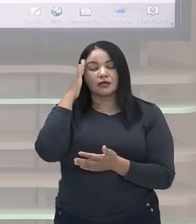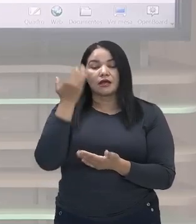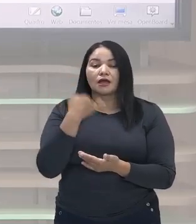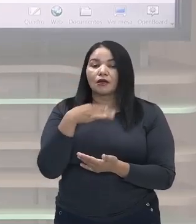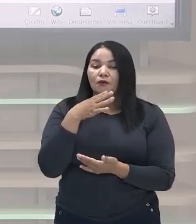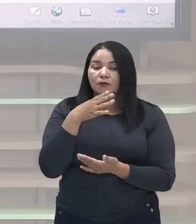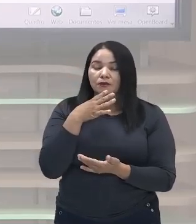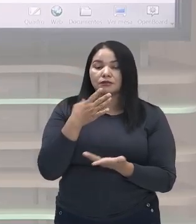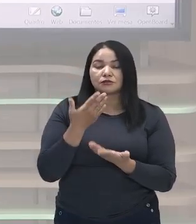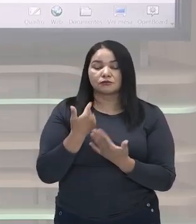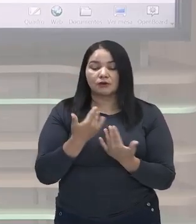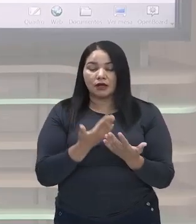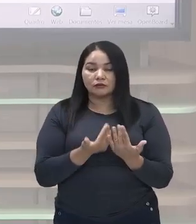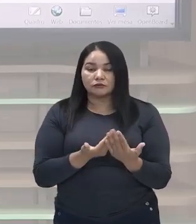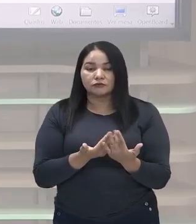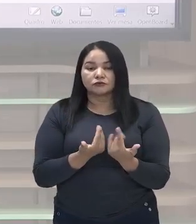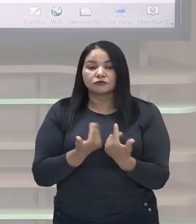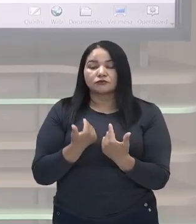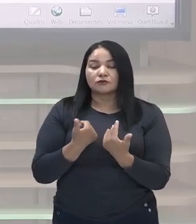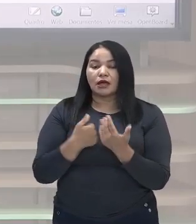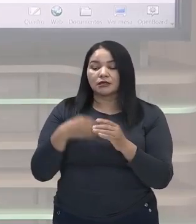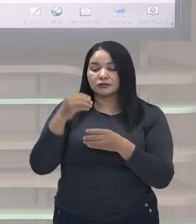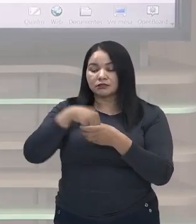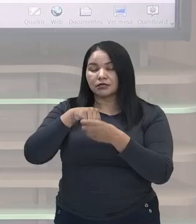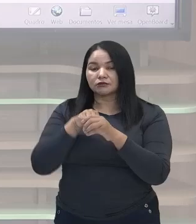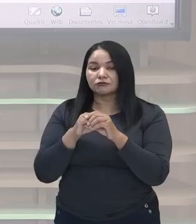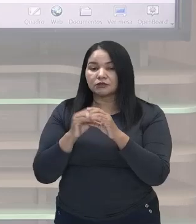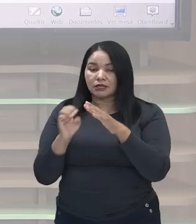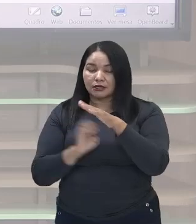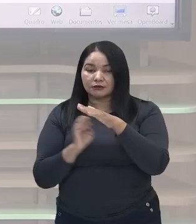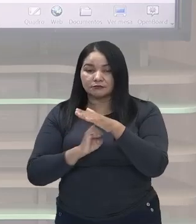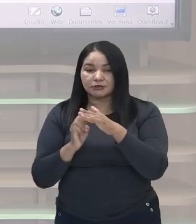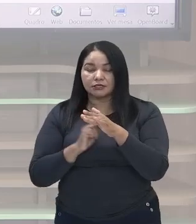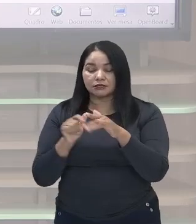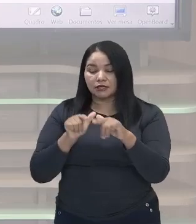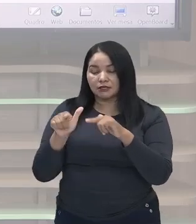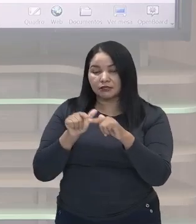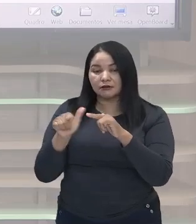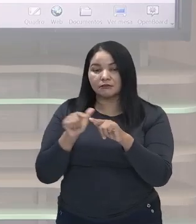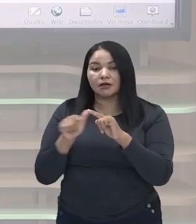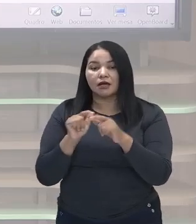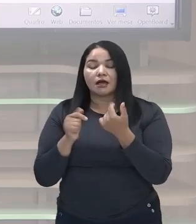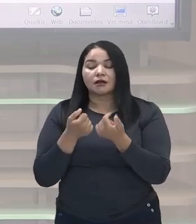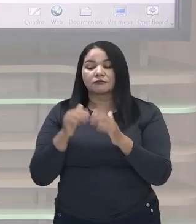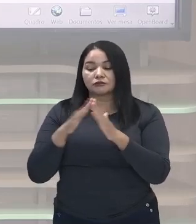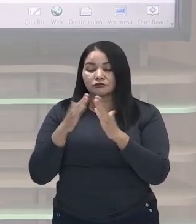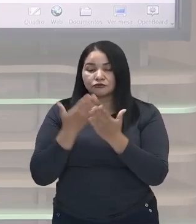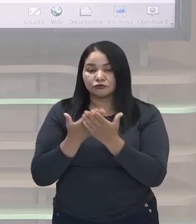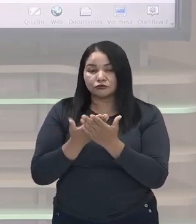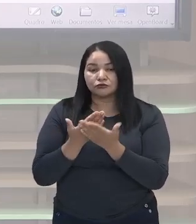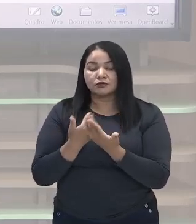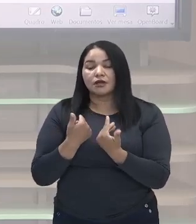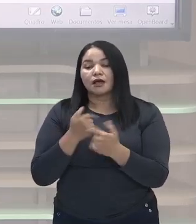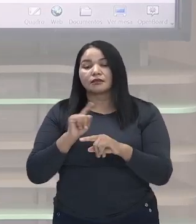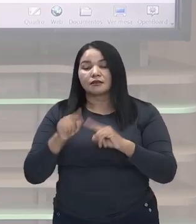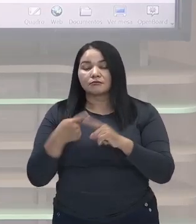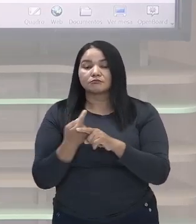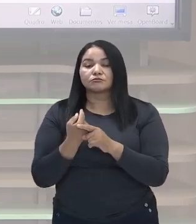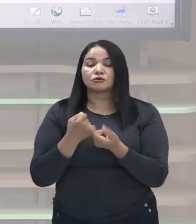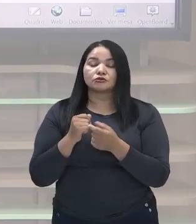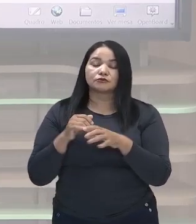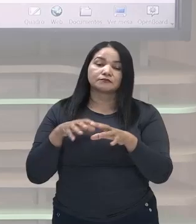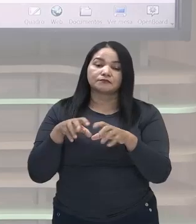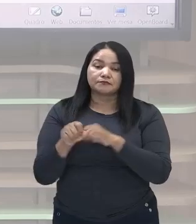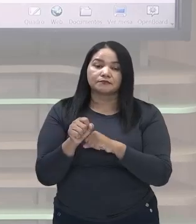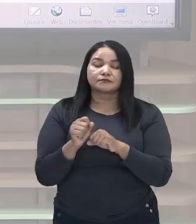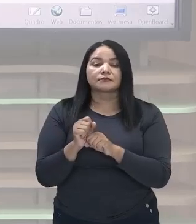eram menores aprendizes dentro da empresa, concluíram o ensino médio, foram contratados, continuaram por lá, fizeram faculdade e continuaram